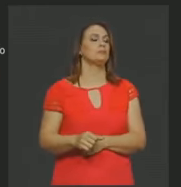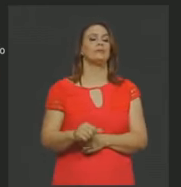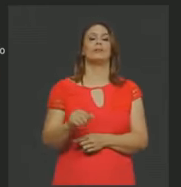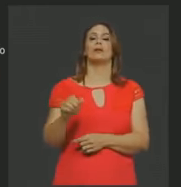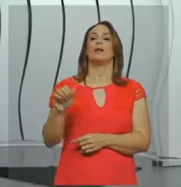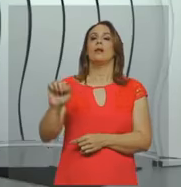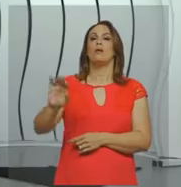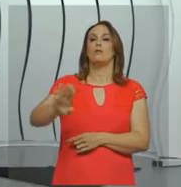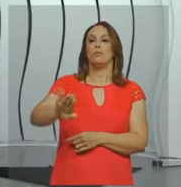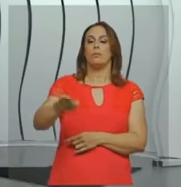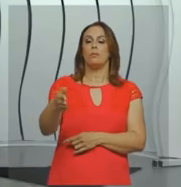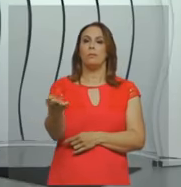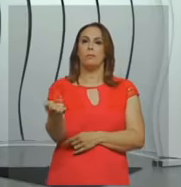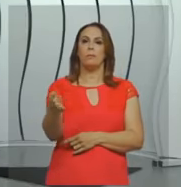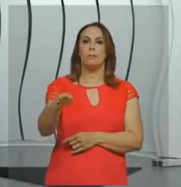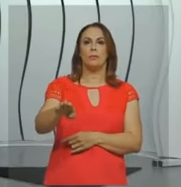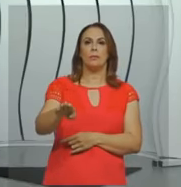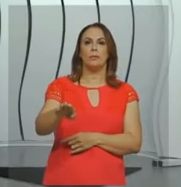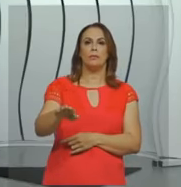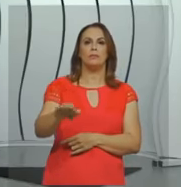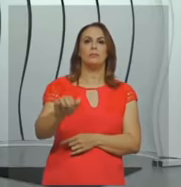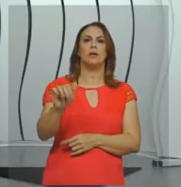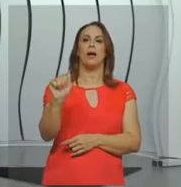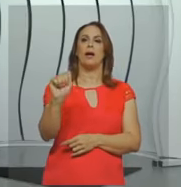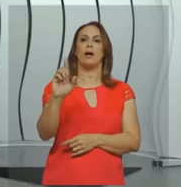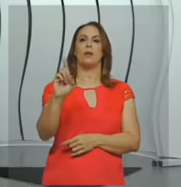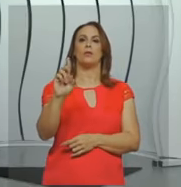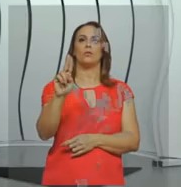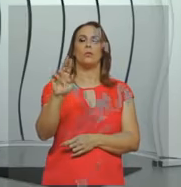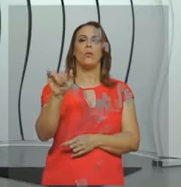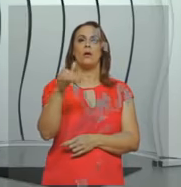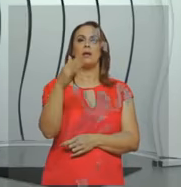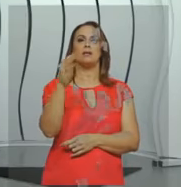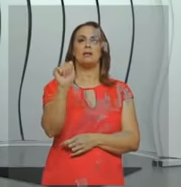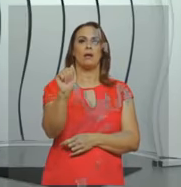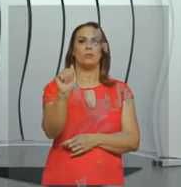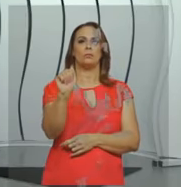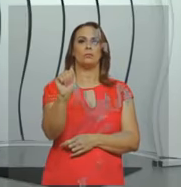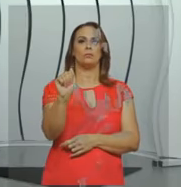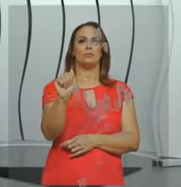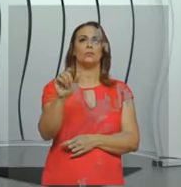rotação, tá? Com a mão.